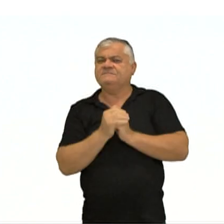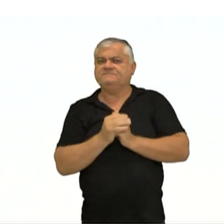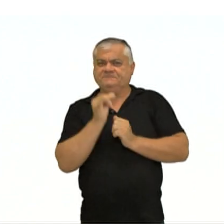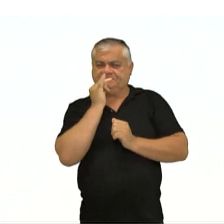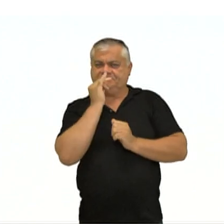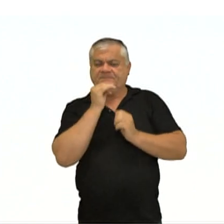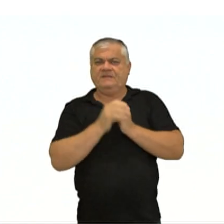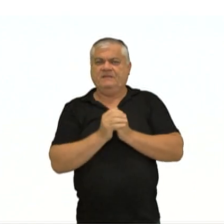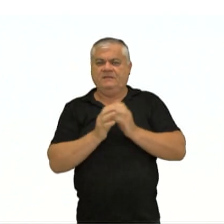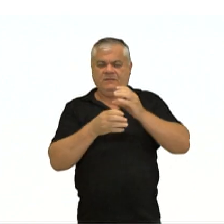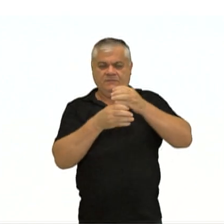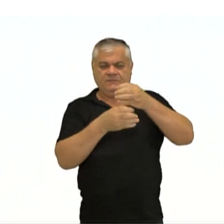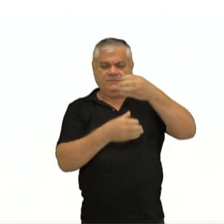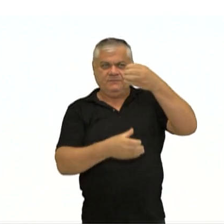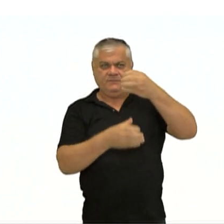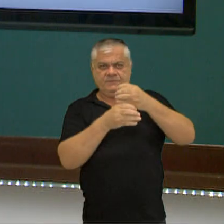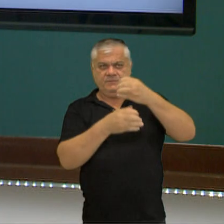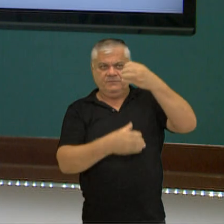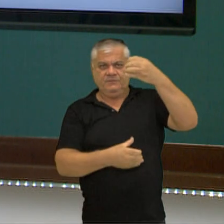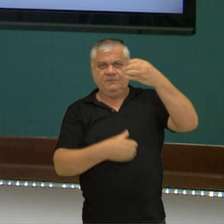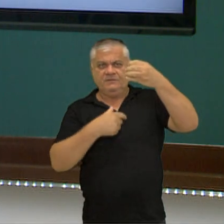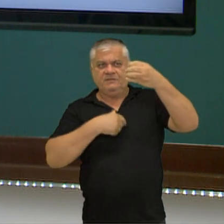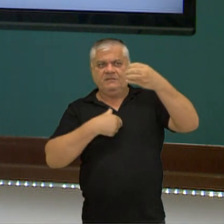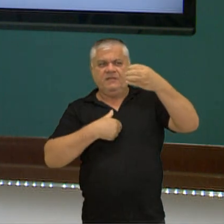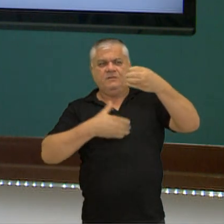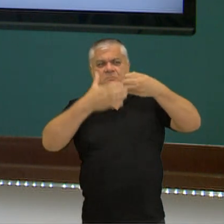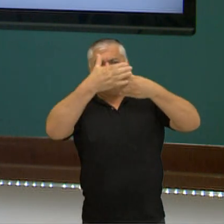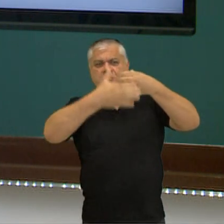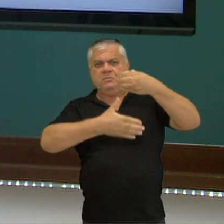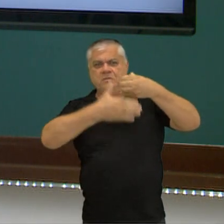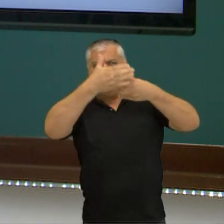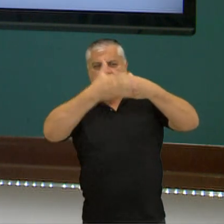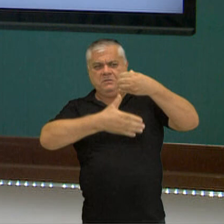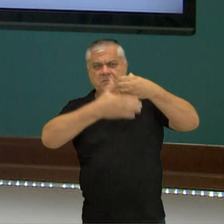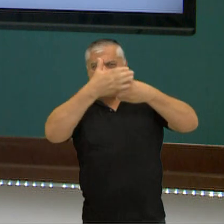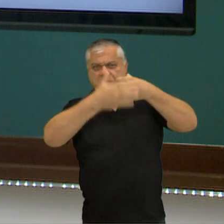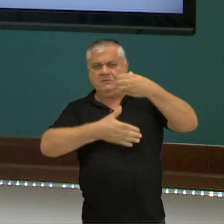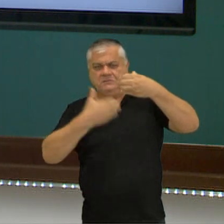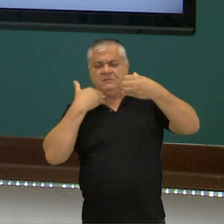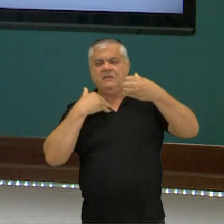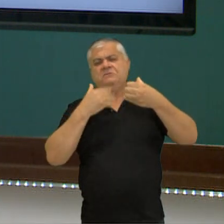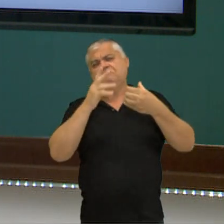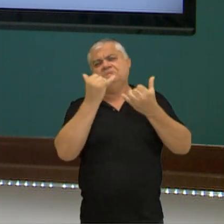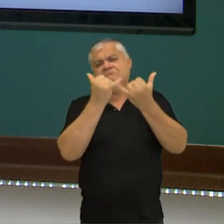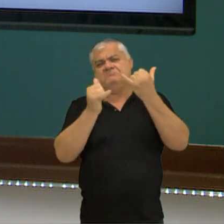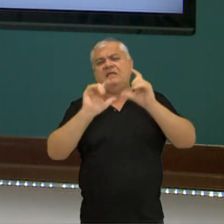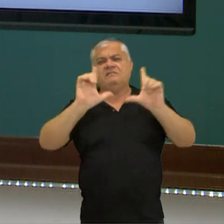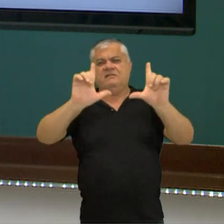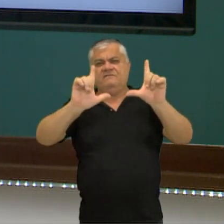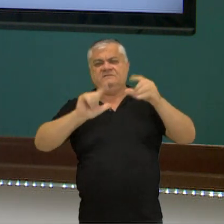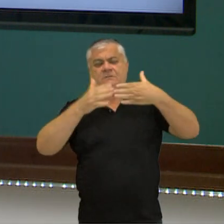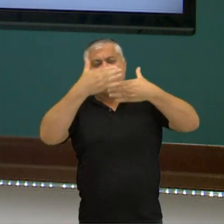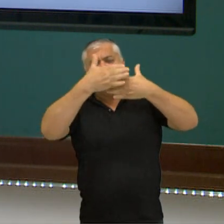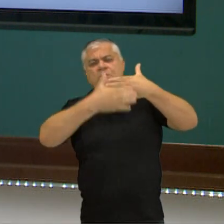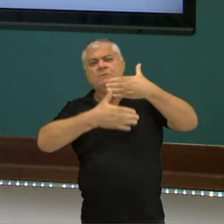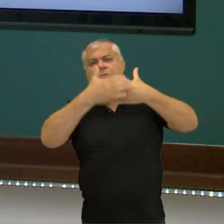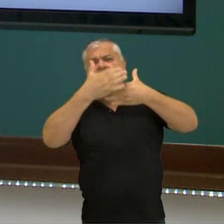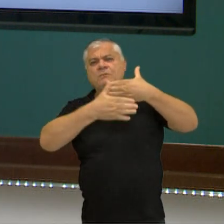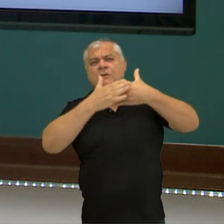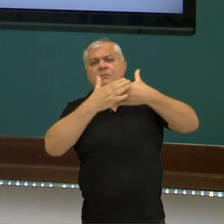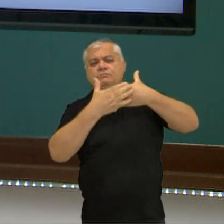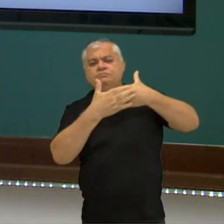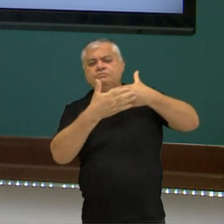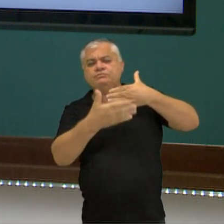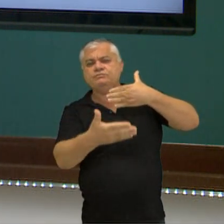seguinte, cilindro aqui, e eu tenho um plano aqui. A minha televisão aqui é um plano. Qual vai ser a sombra que ele vai fazer